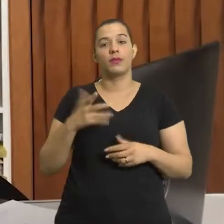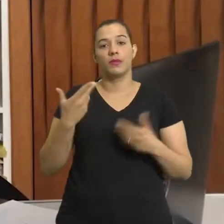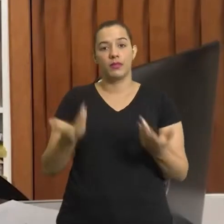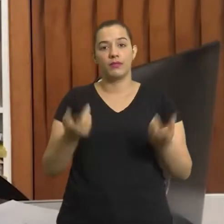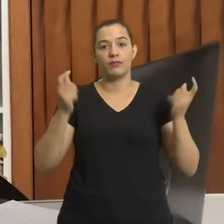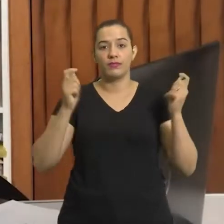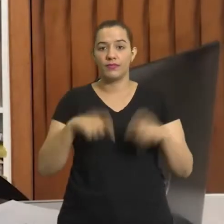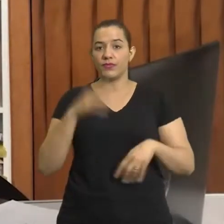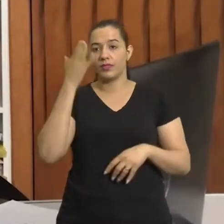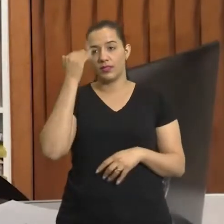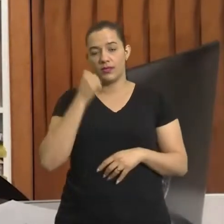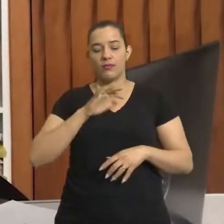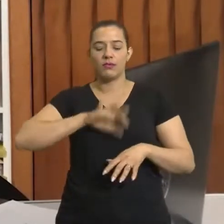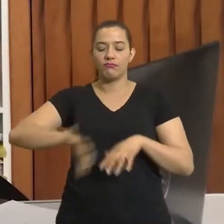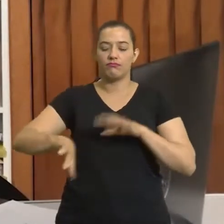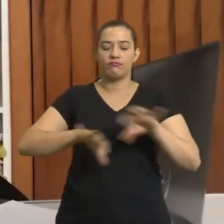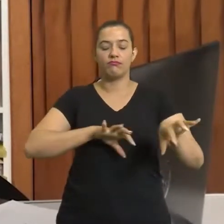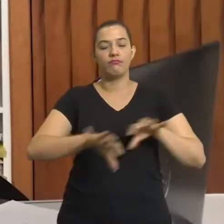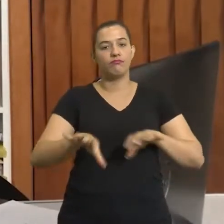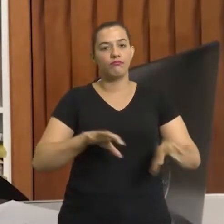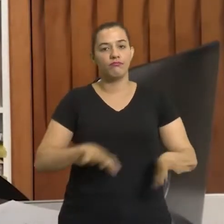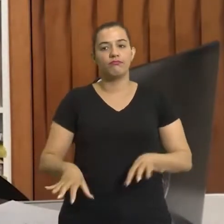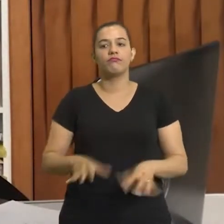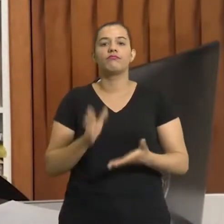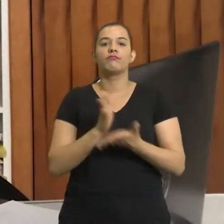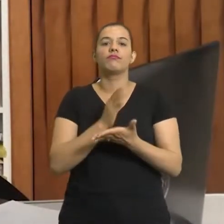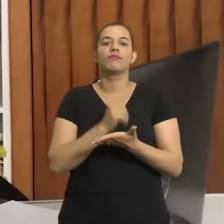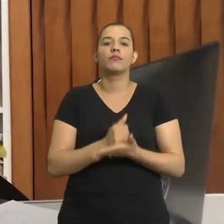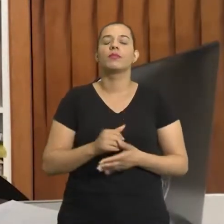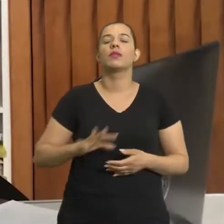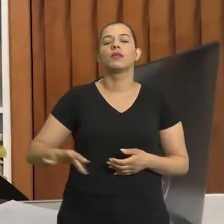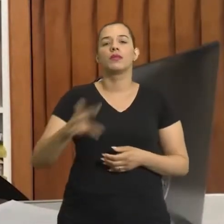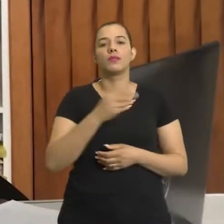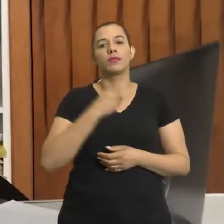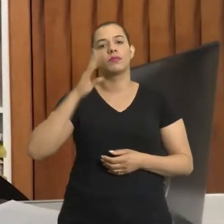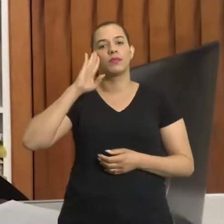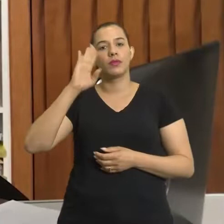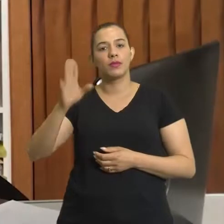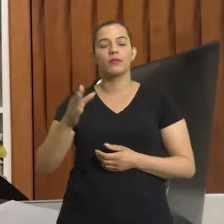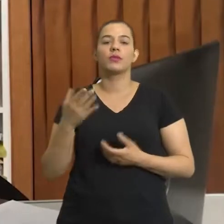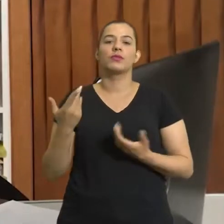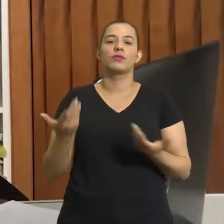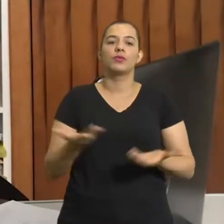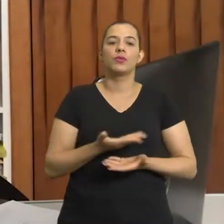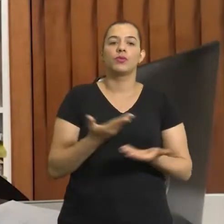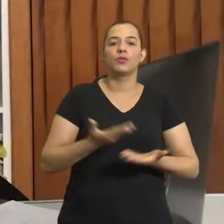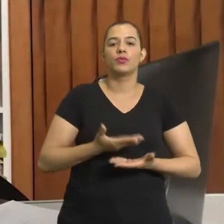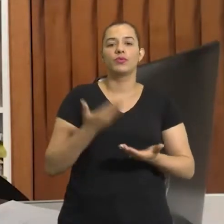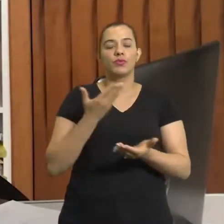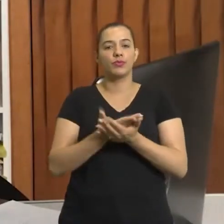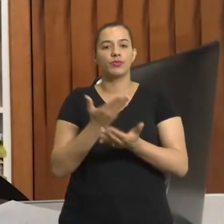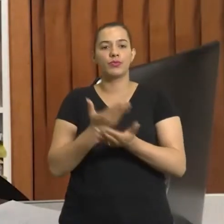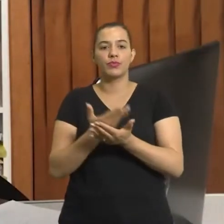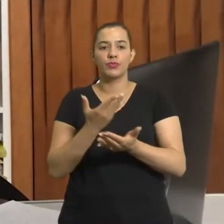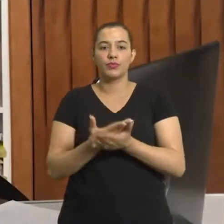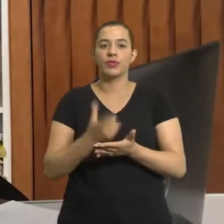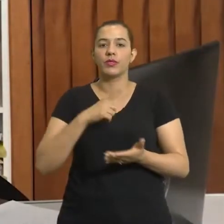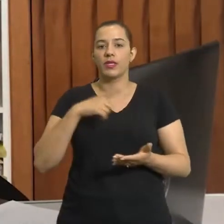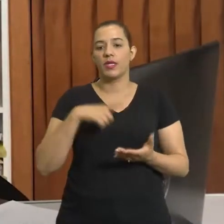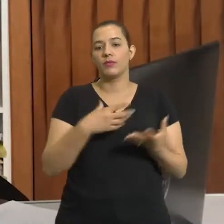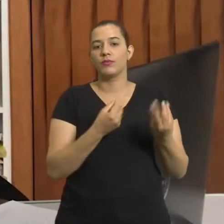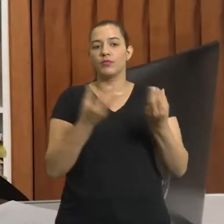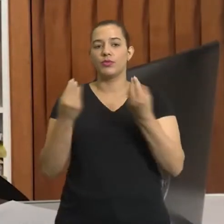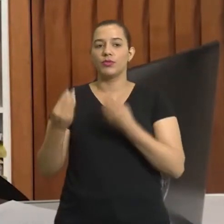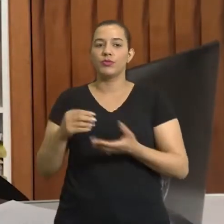que consegue filtrar um texto, especialmente no espaço acadêmico, quando a gente vai ter um volume de textos